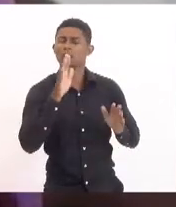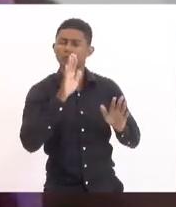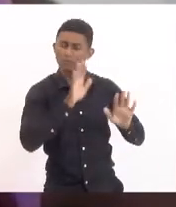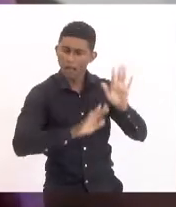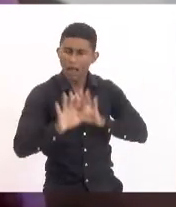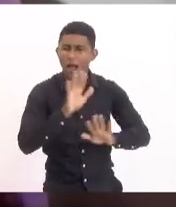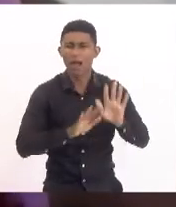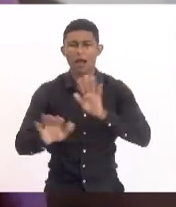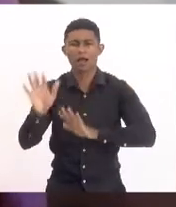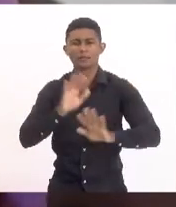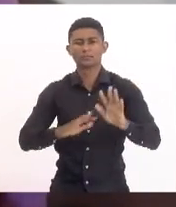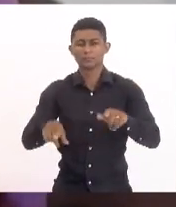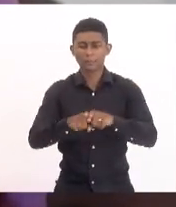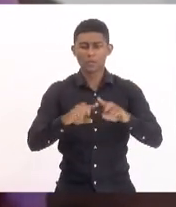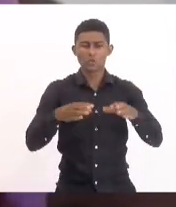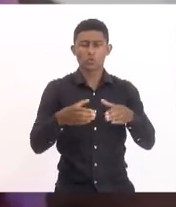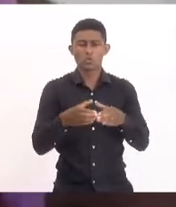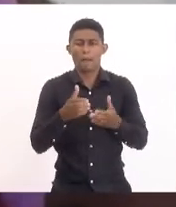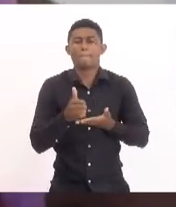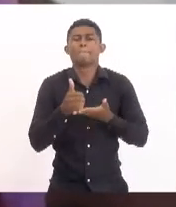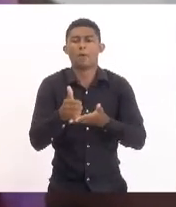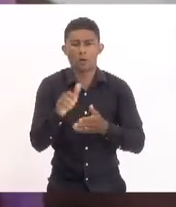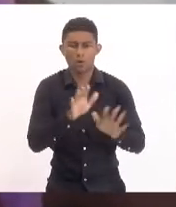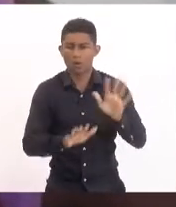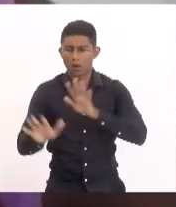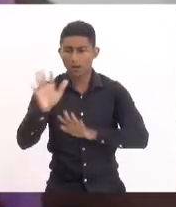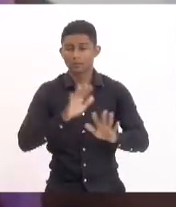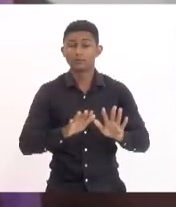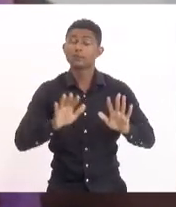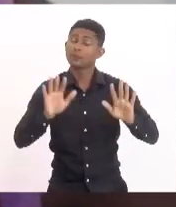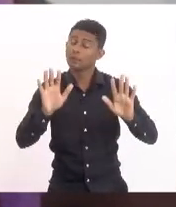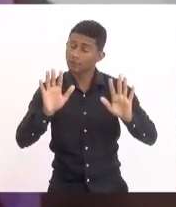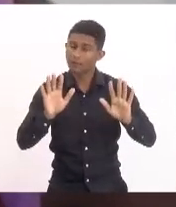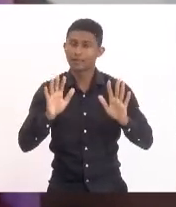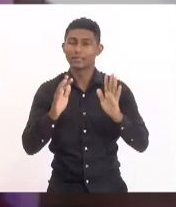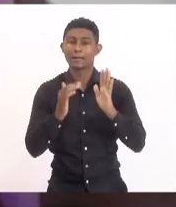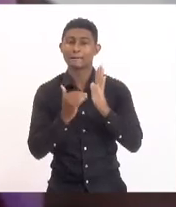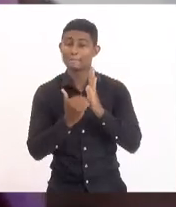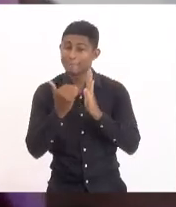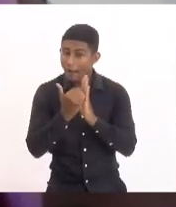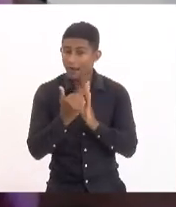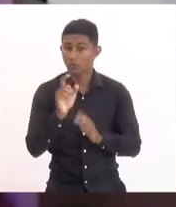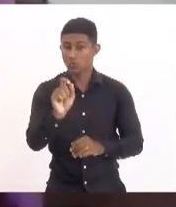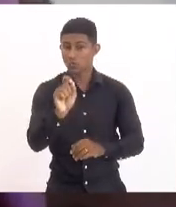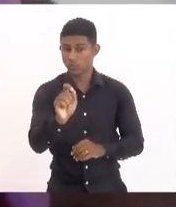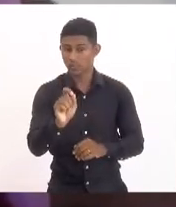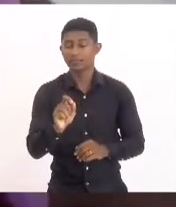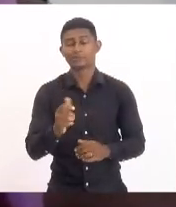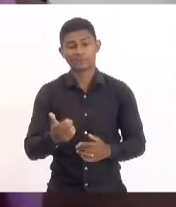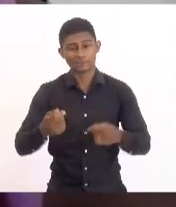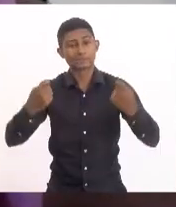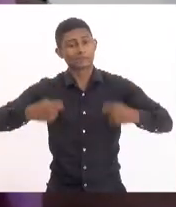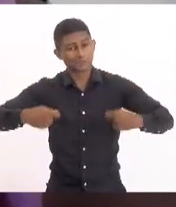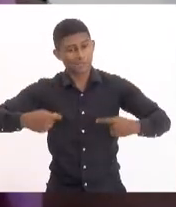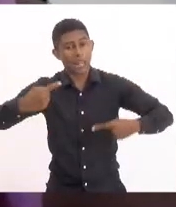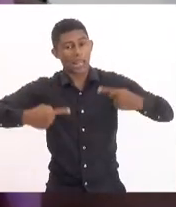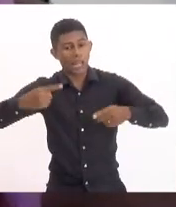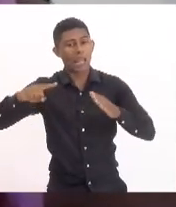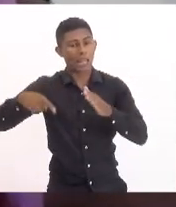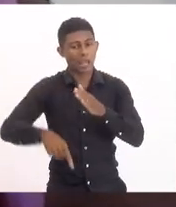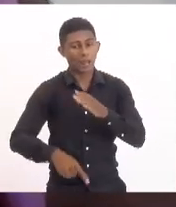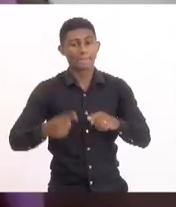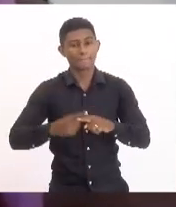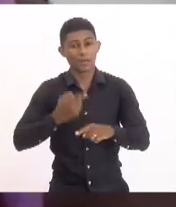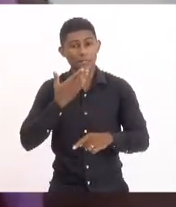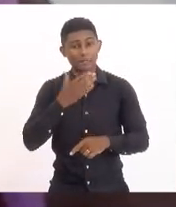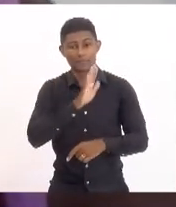apoio, mas também um aprofundamento desse debate, porque a gente está falando de criança, de adolescente, está falando ainda